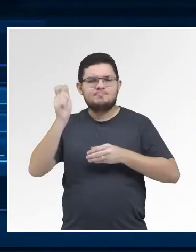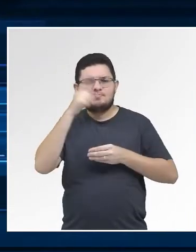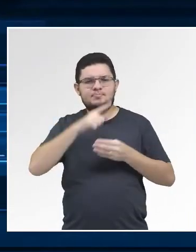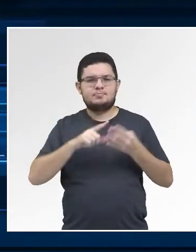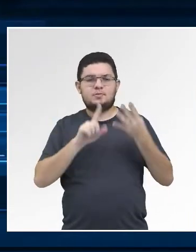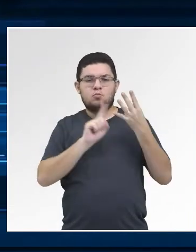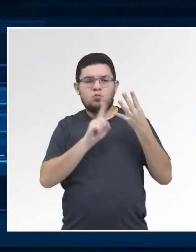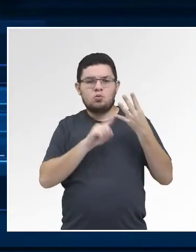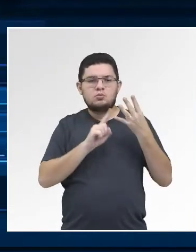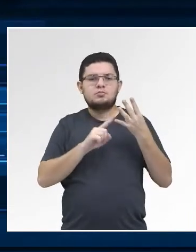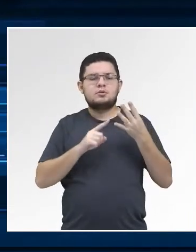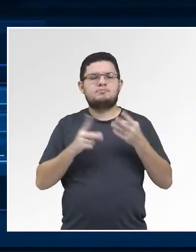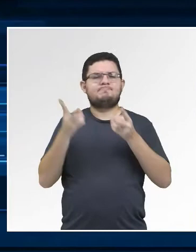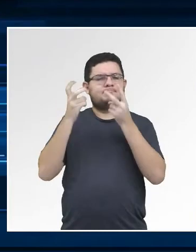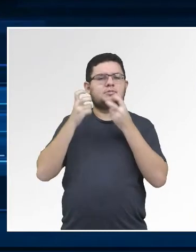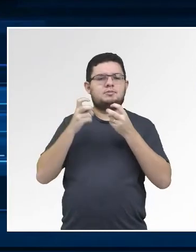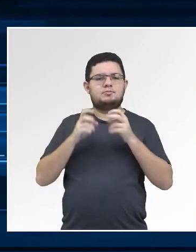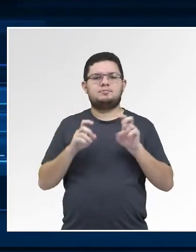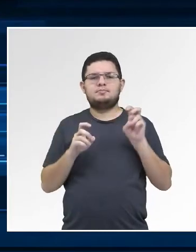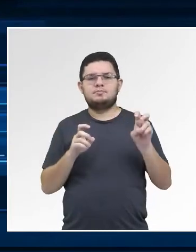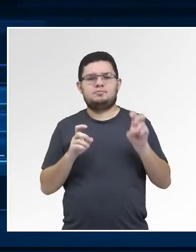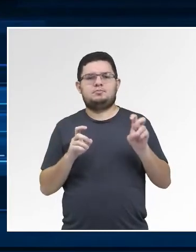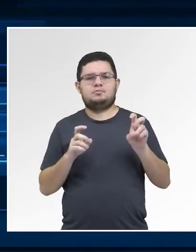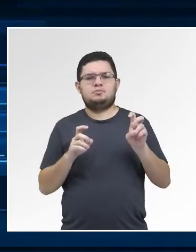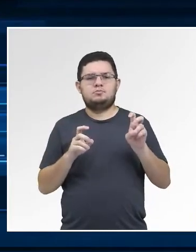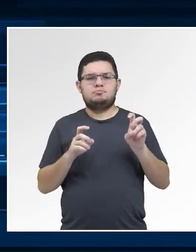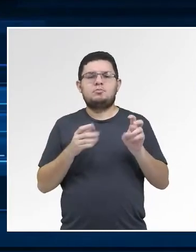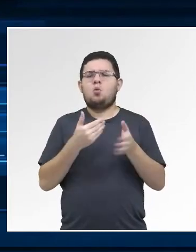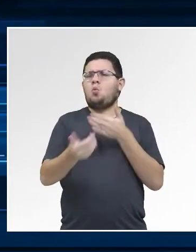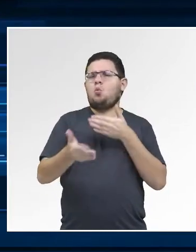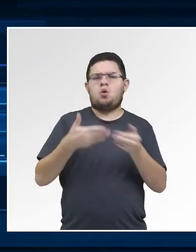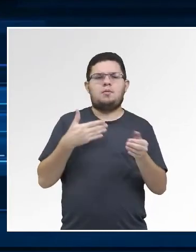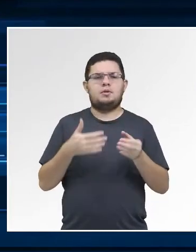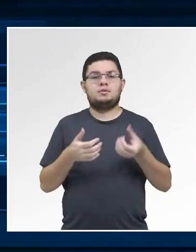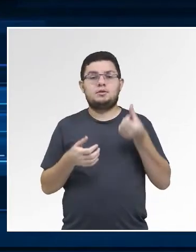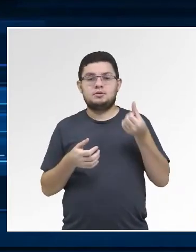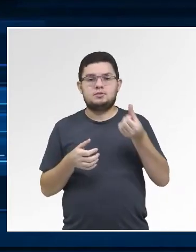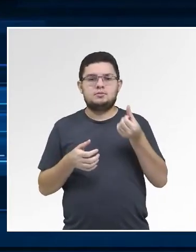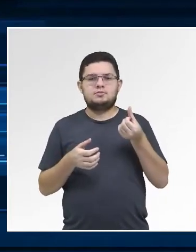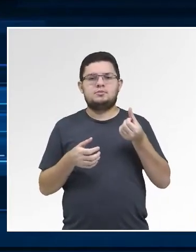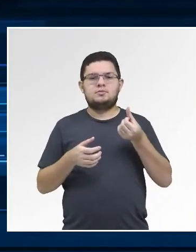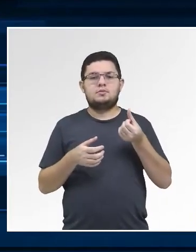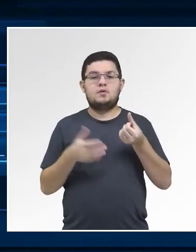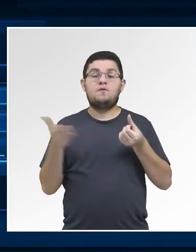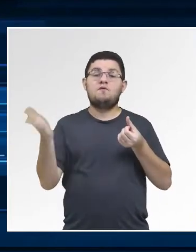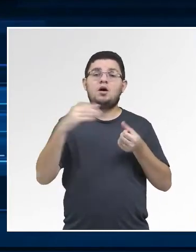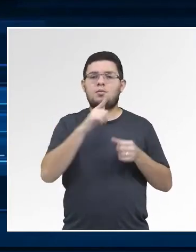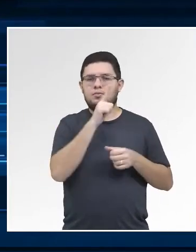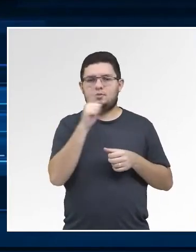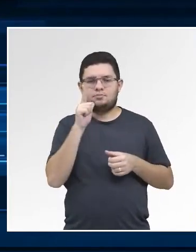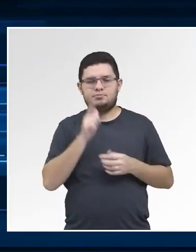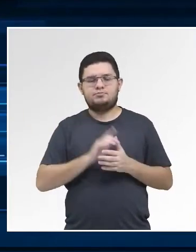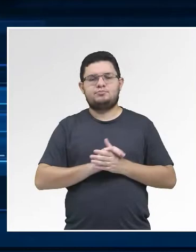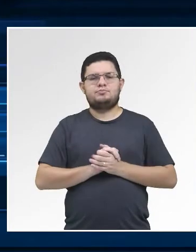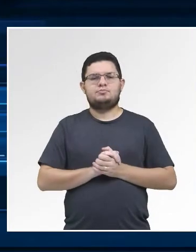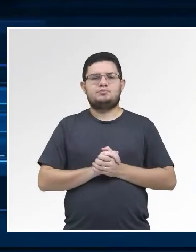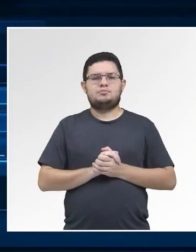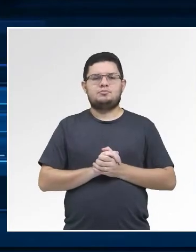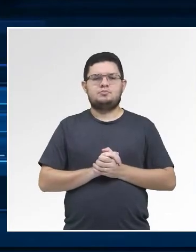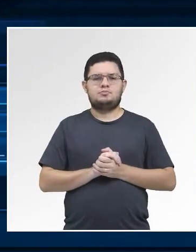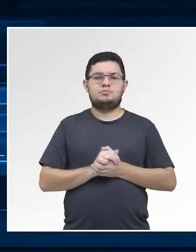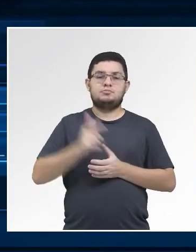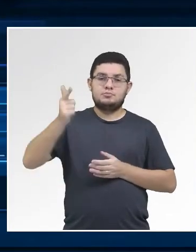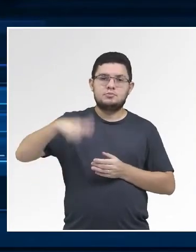Eu percebi. Anyway. De qualquer maneira, let's have a snack. Vamos lanchar. Understanding